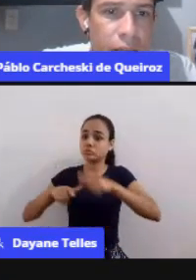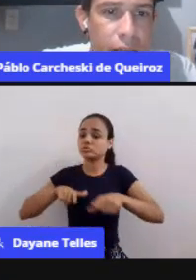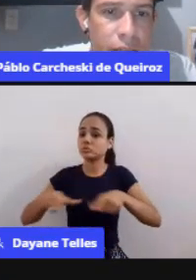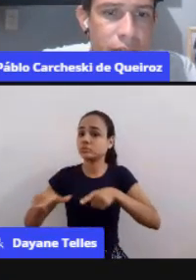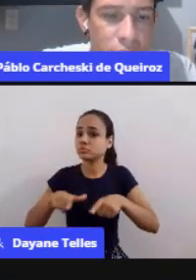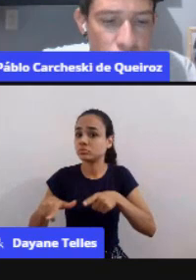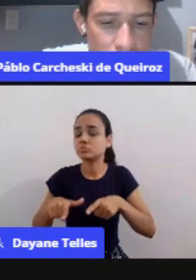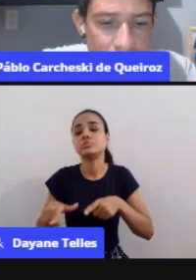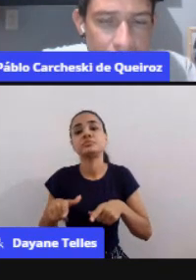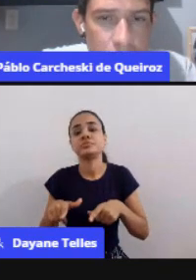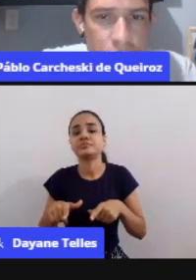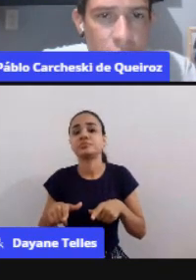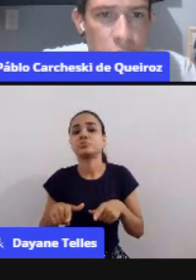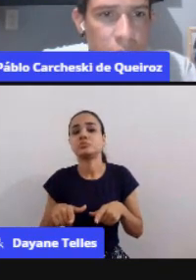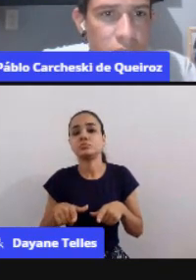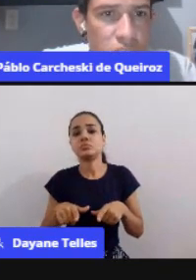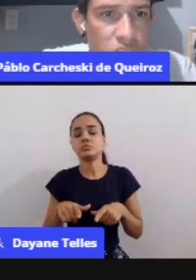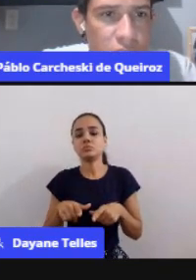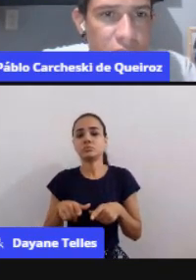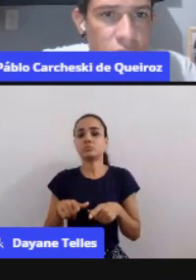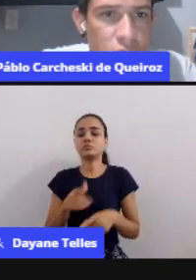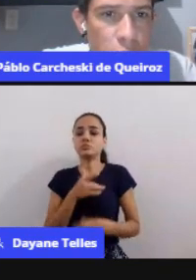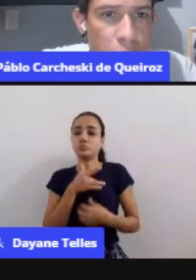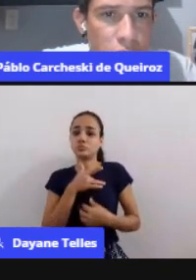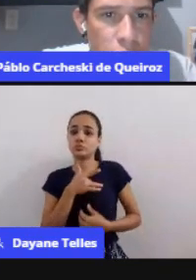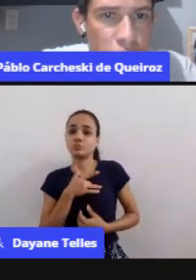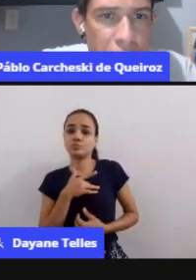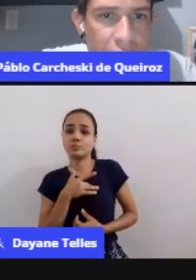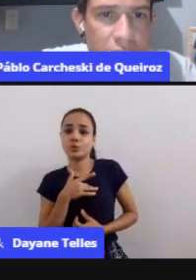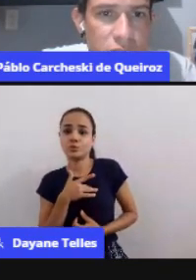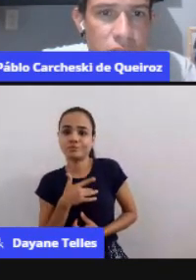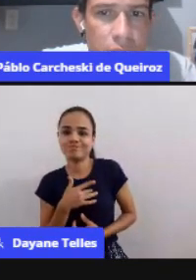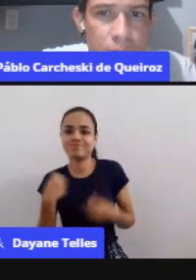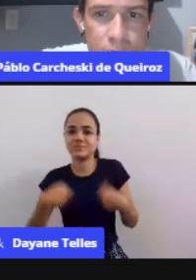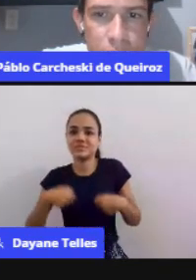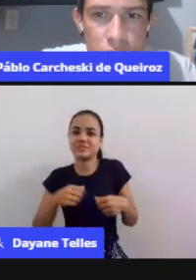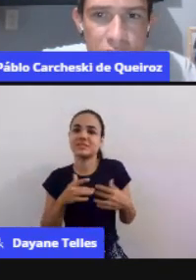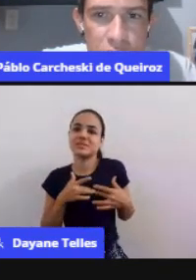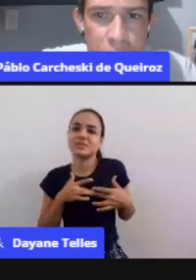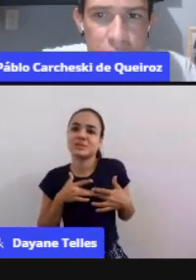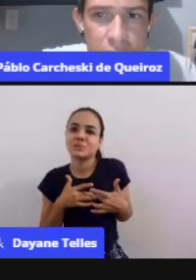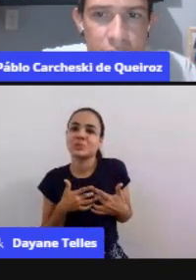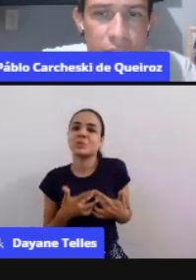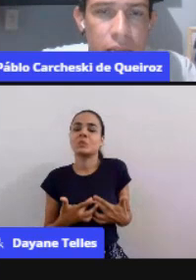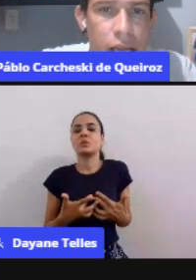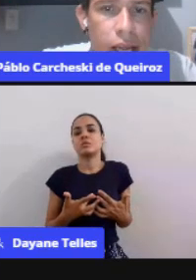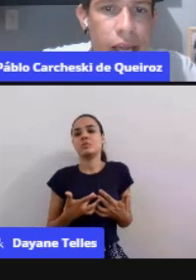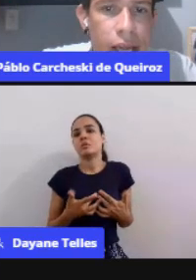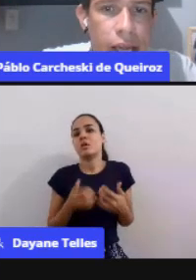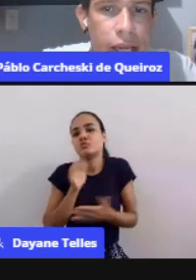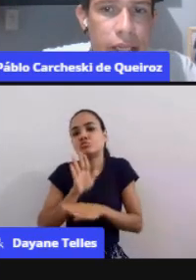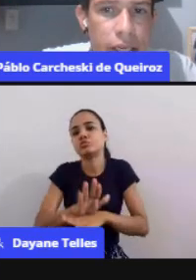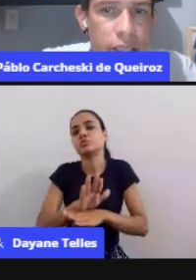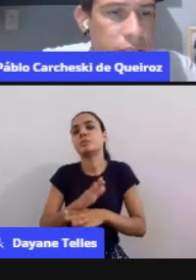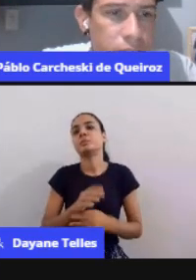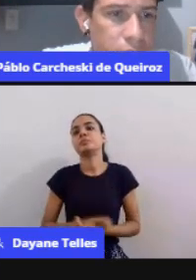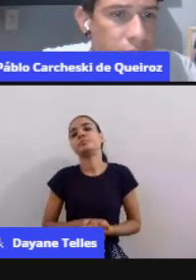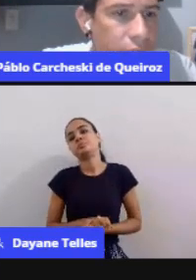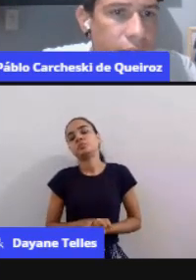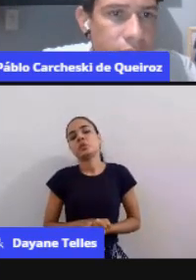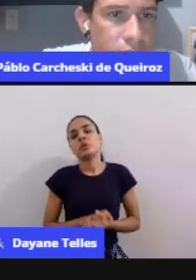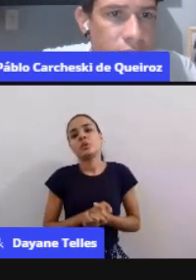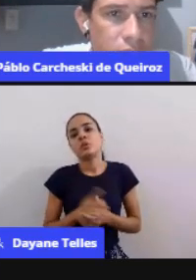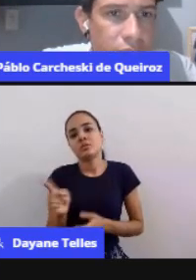né, ser solidário, porque é um momento que a gente está vivendo que não é um momento muito fácil, né, não está fácil para ninguém, e